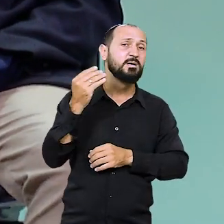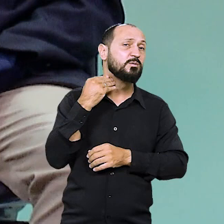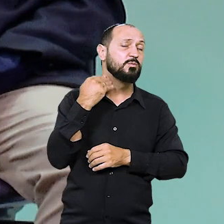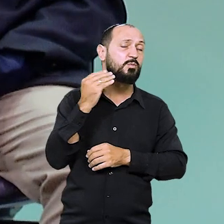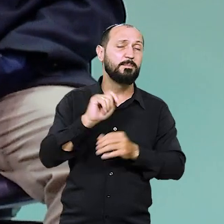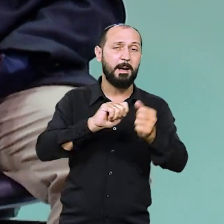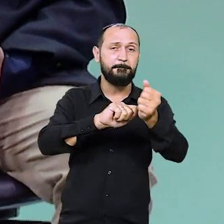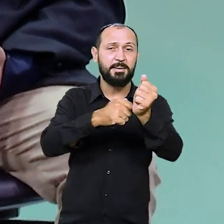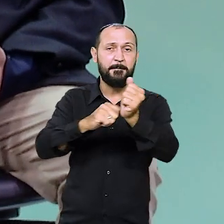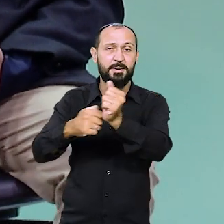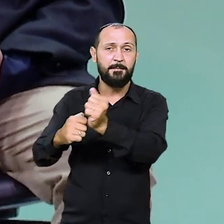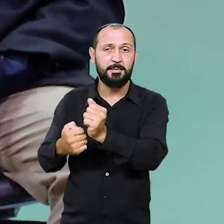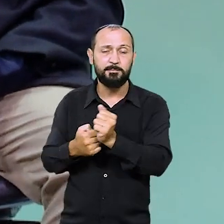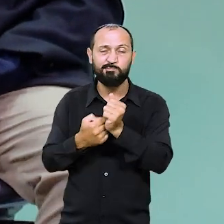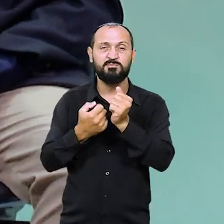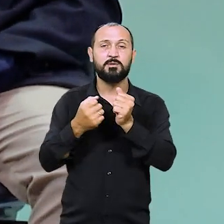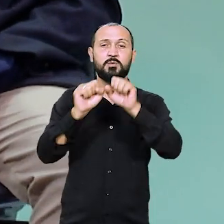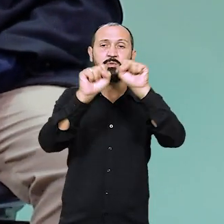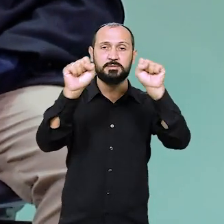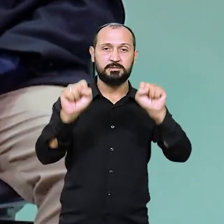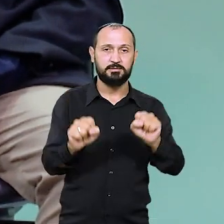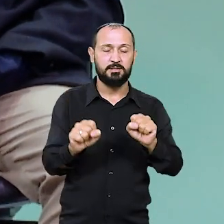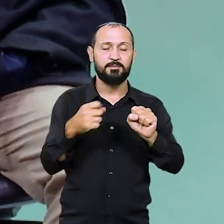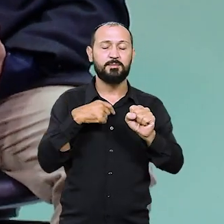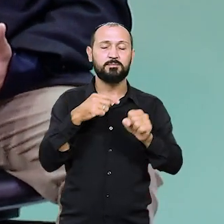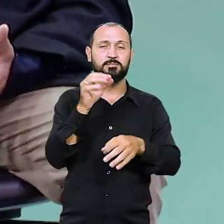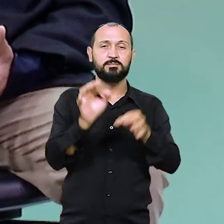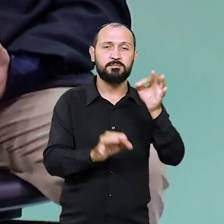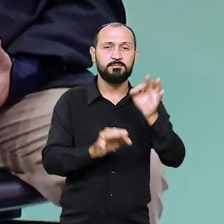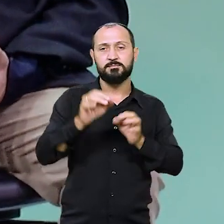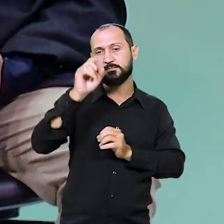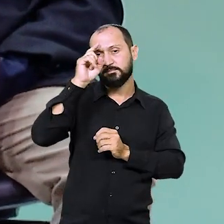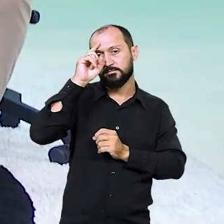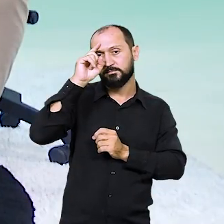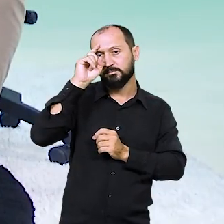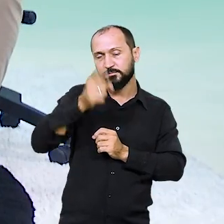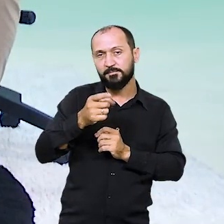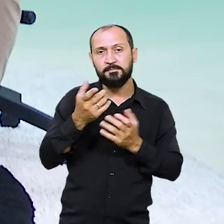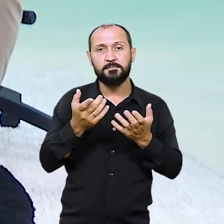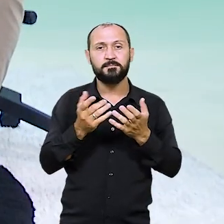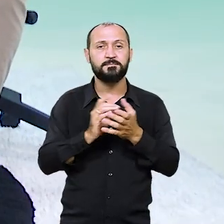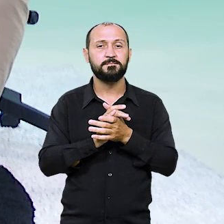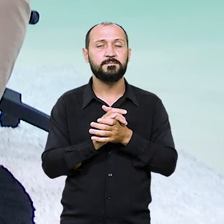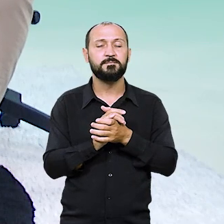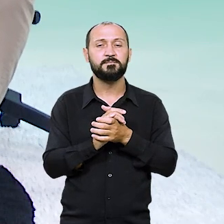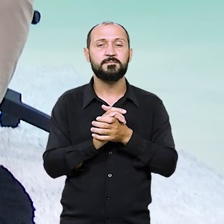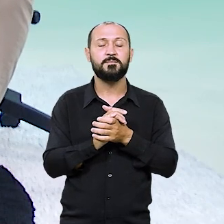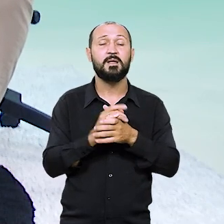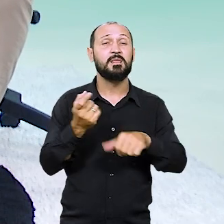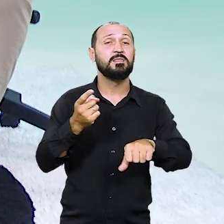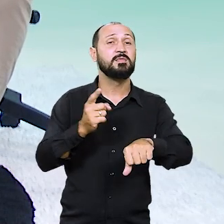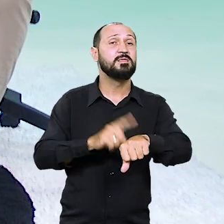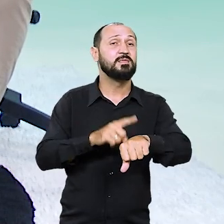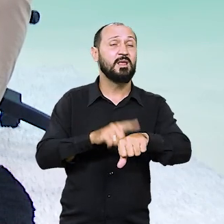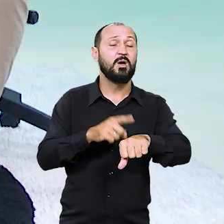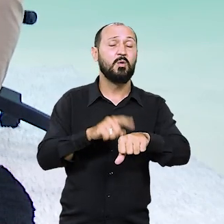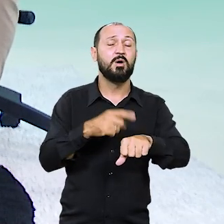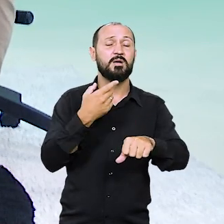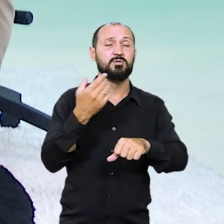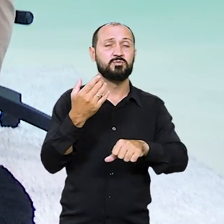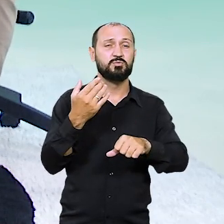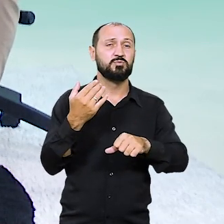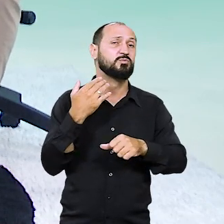que a gente conhece, é a tentativa de bloqueio das contas bancárias. Então, por meio do sistema Sisbajude, o juiz